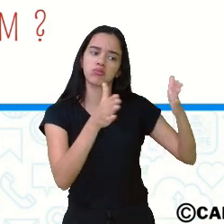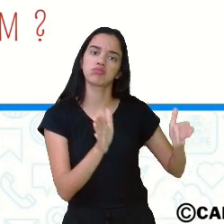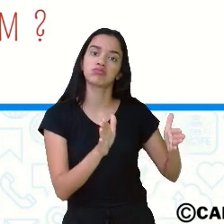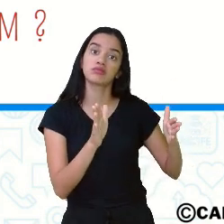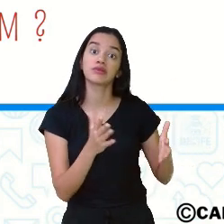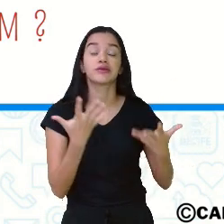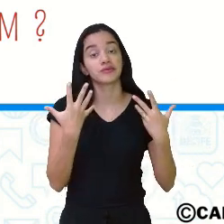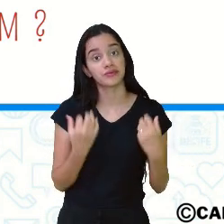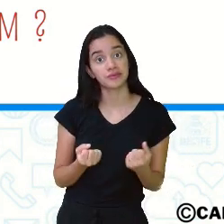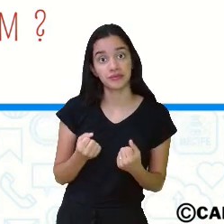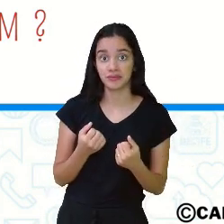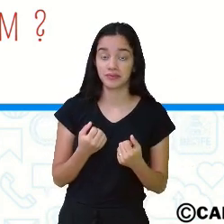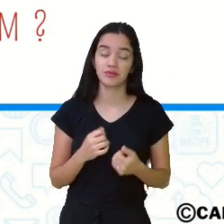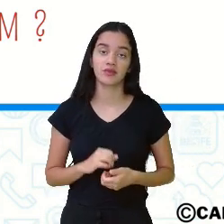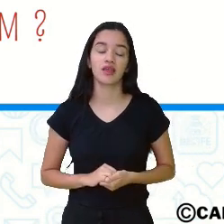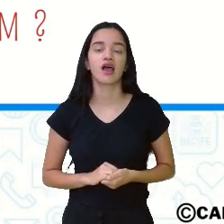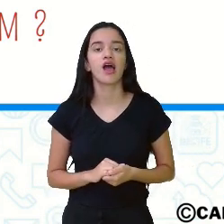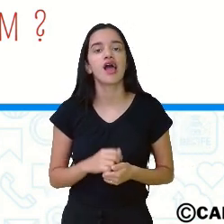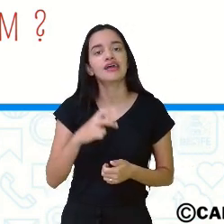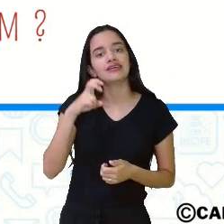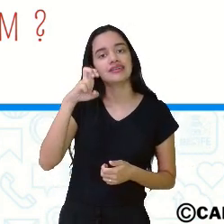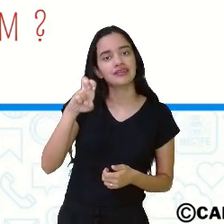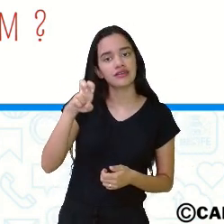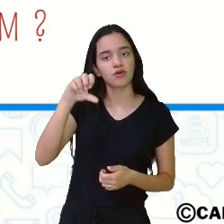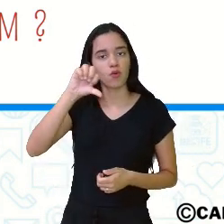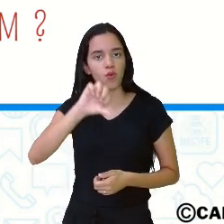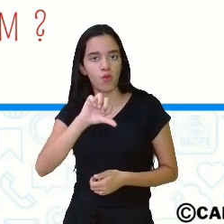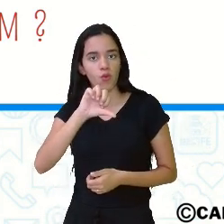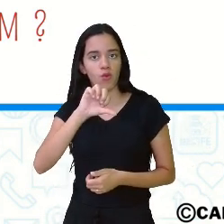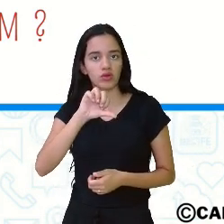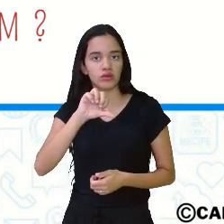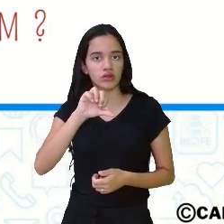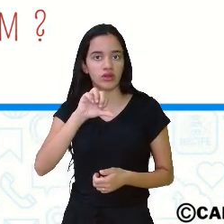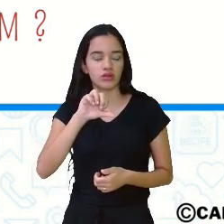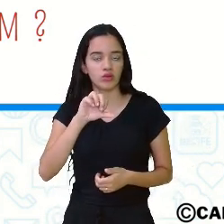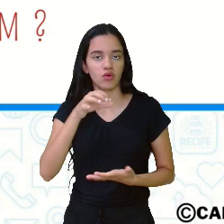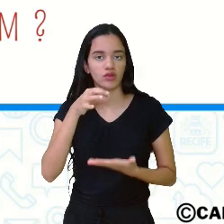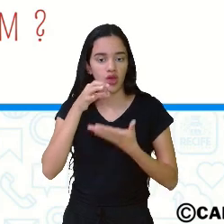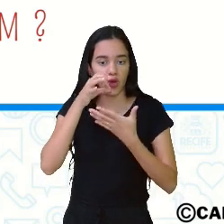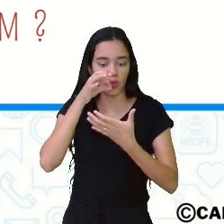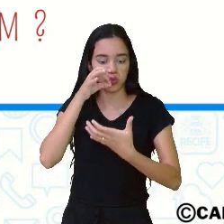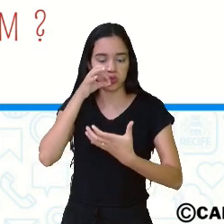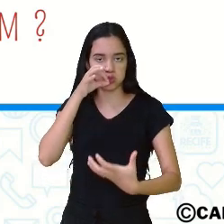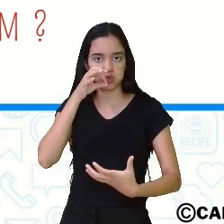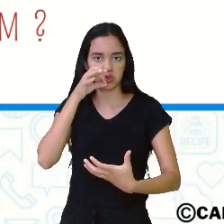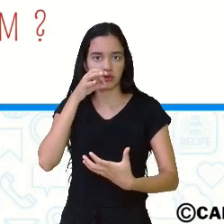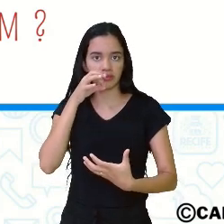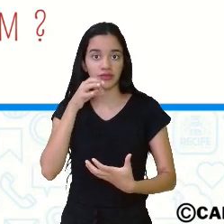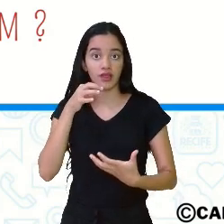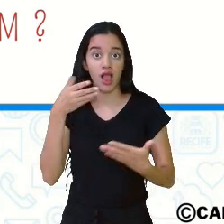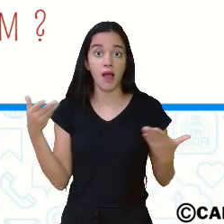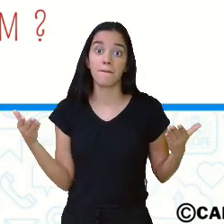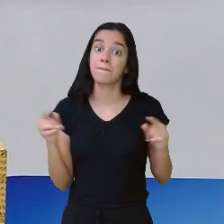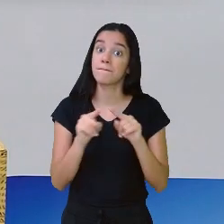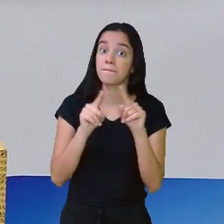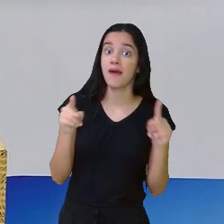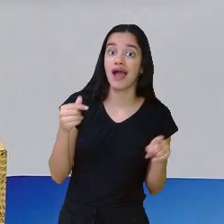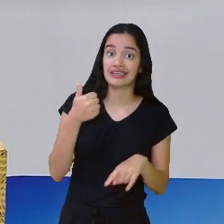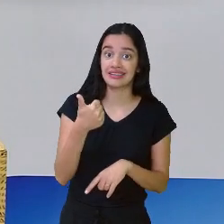lá. Eram 59 bolinhas e 13 estouraram. Aí a gente foca aqui na